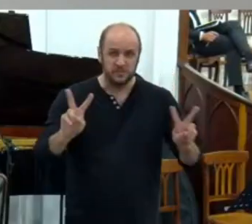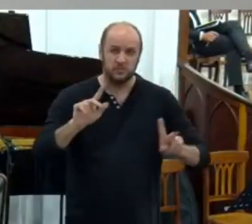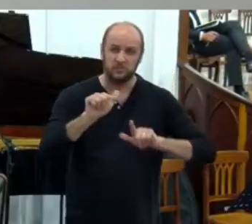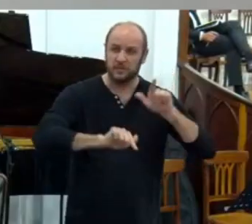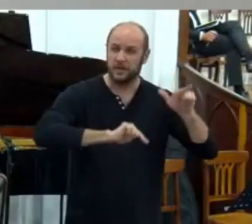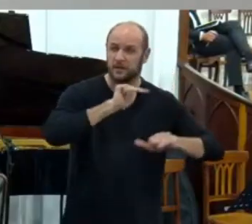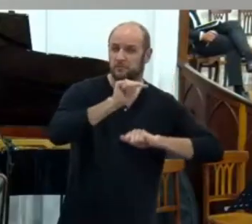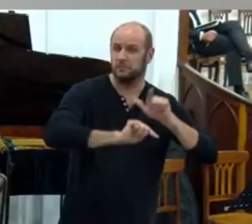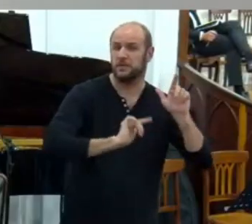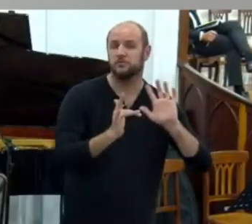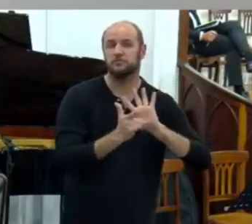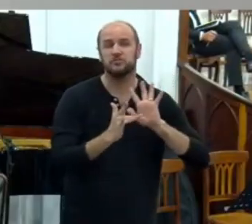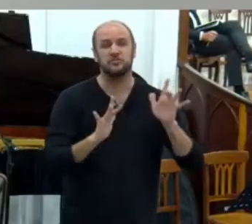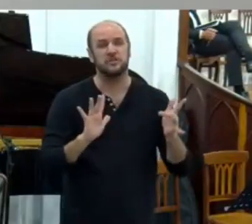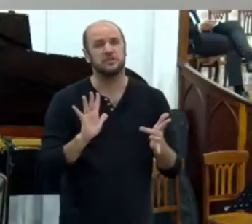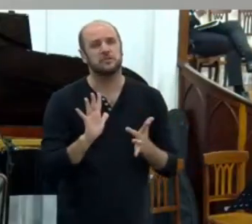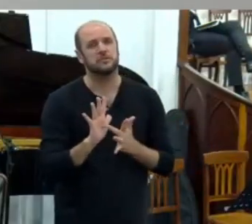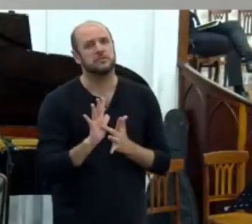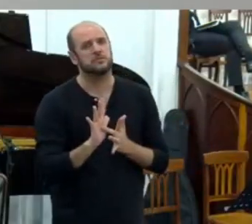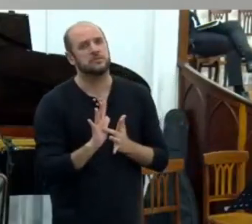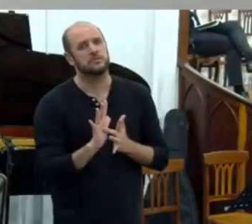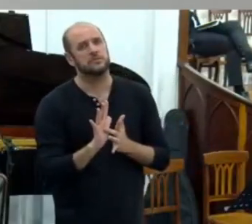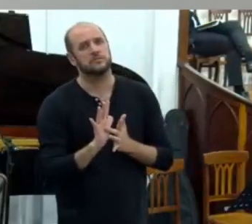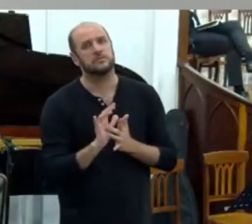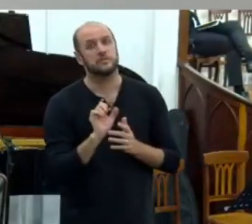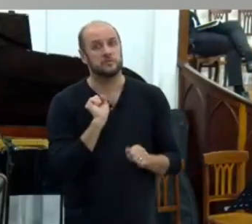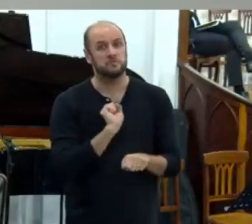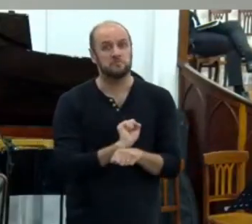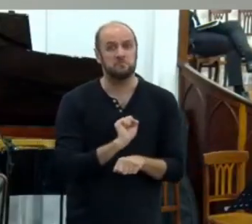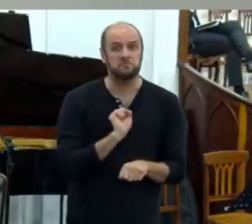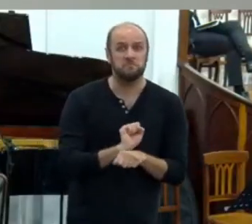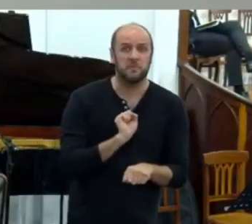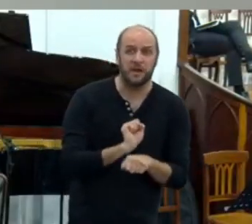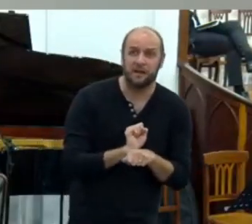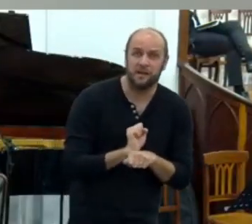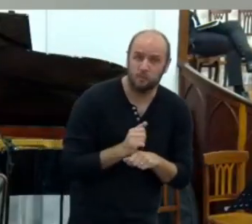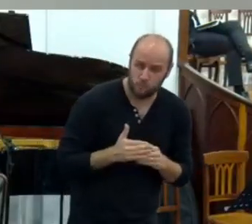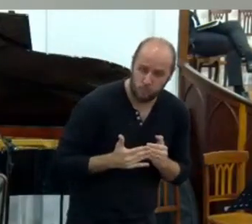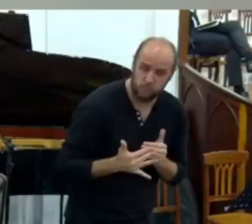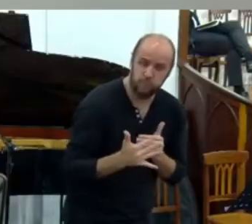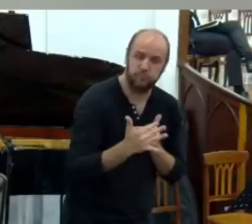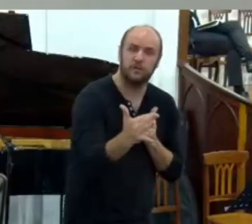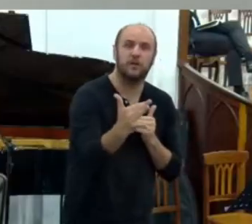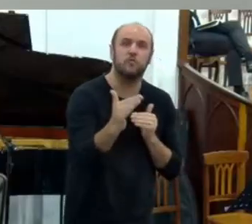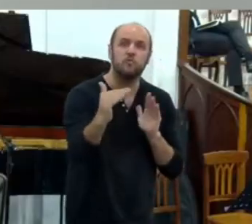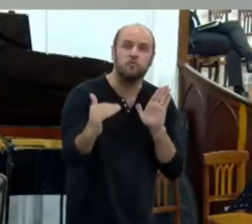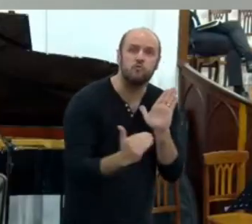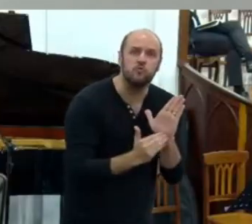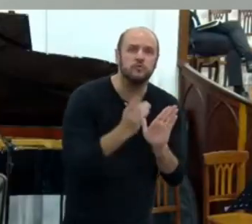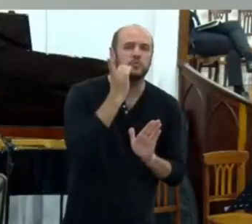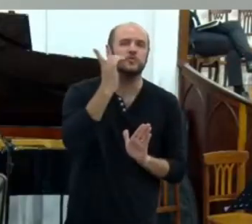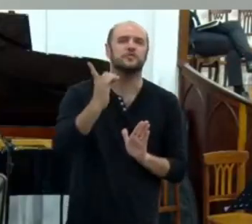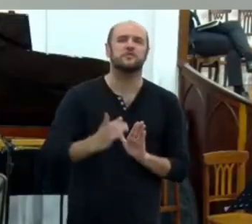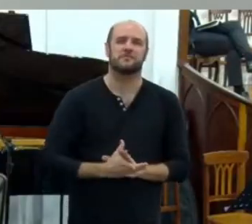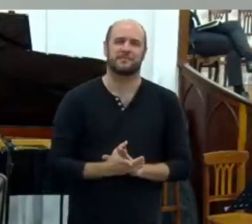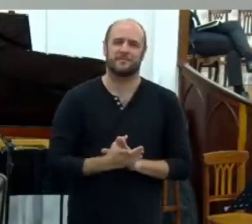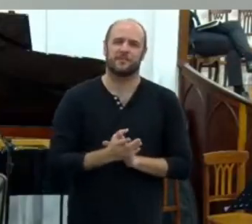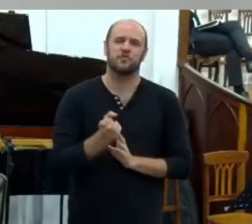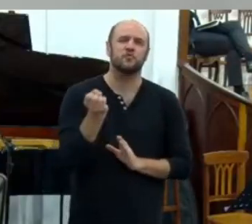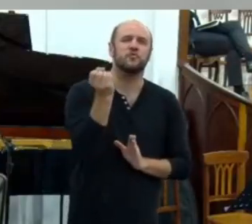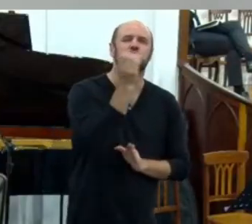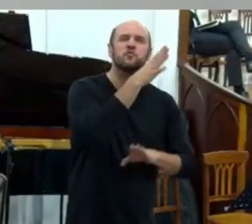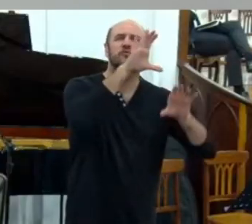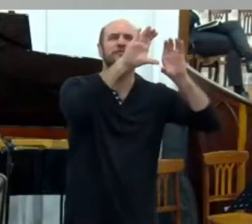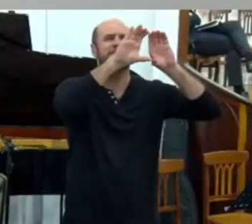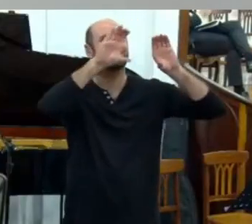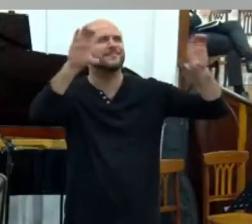de Cristo, que aguarda ser cumprida no último dia, em um novo céu,